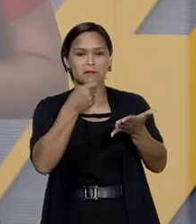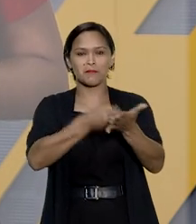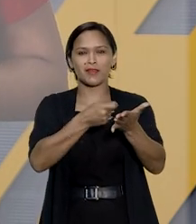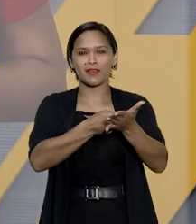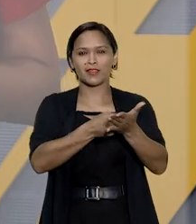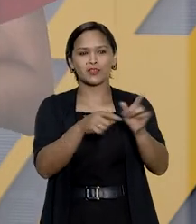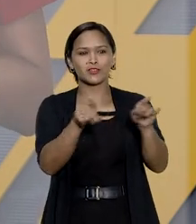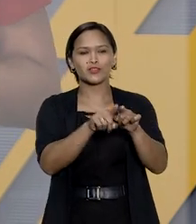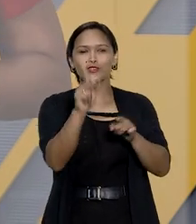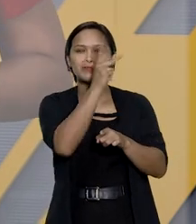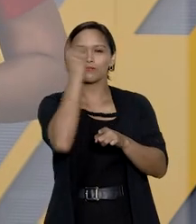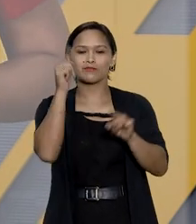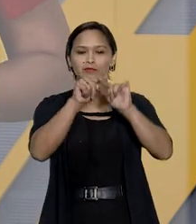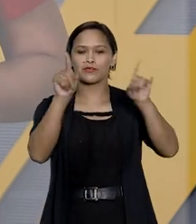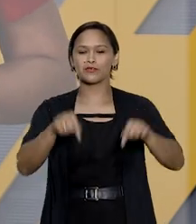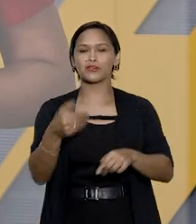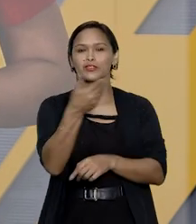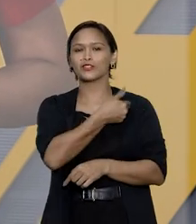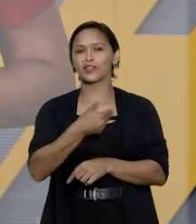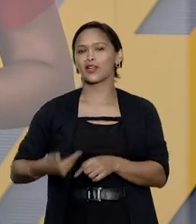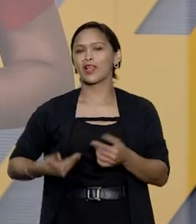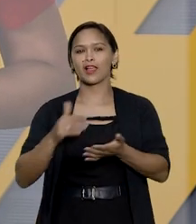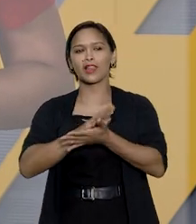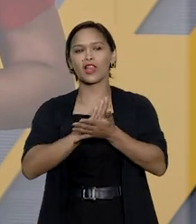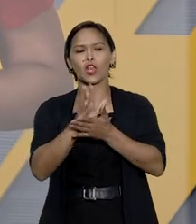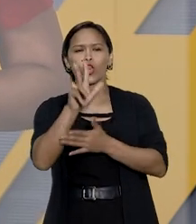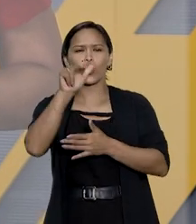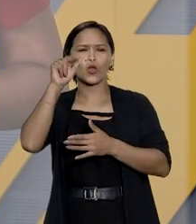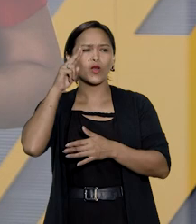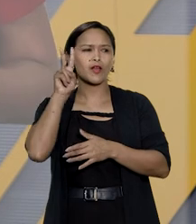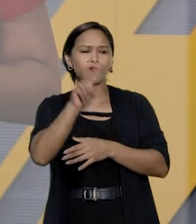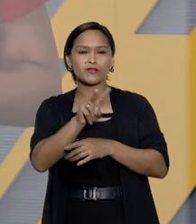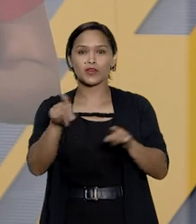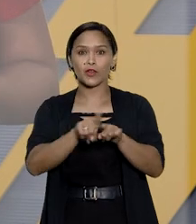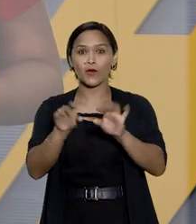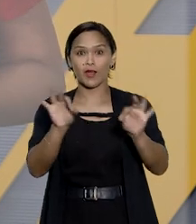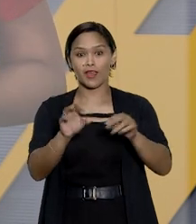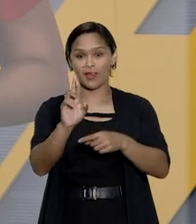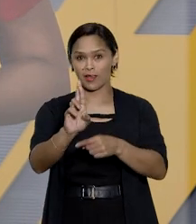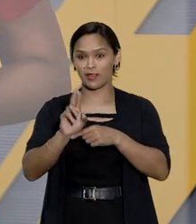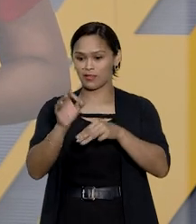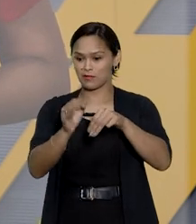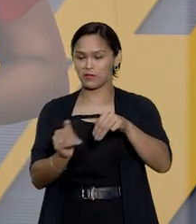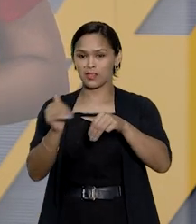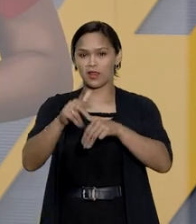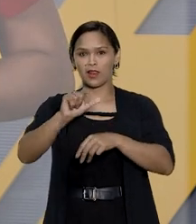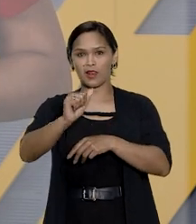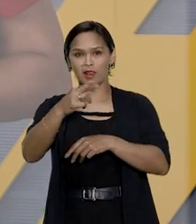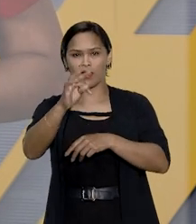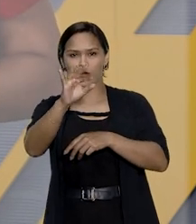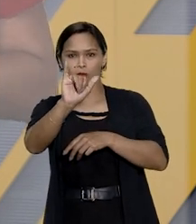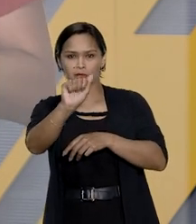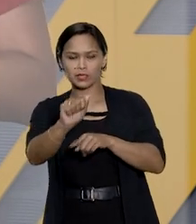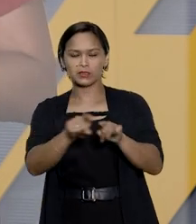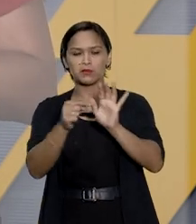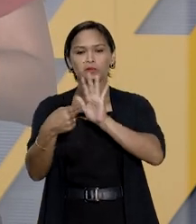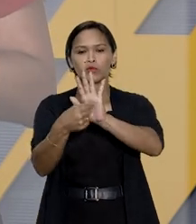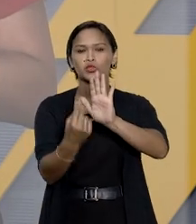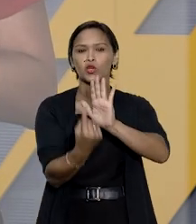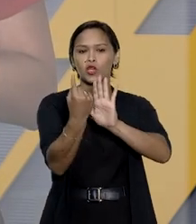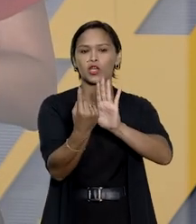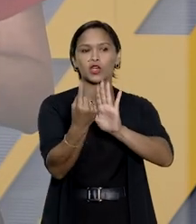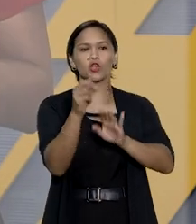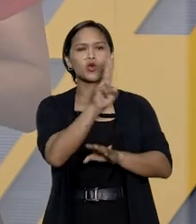Casa Legislativa de funcionários fantasmas em cargos comissionados. A relatora ministra Laurita Vaz mostrou que uma